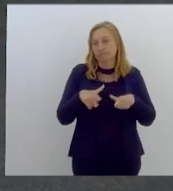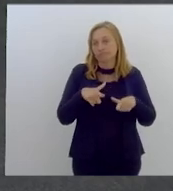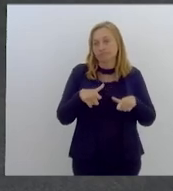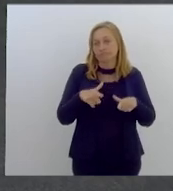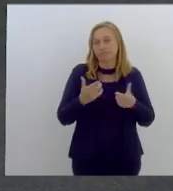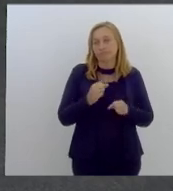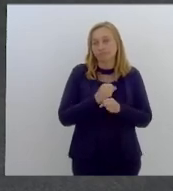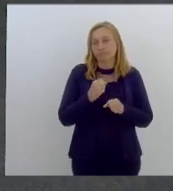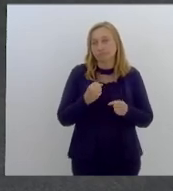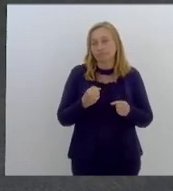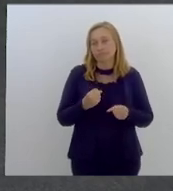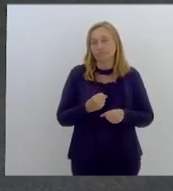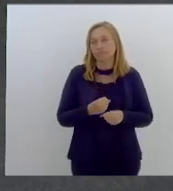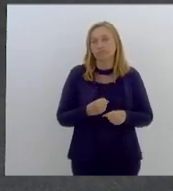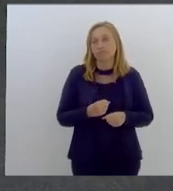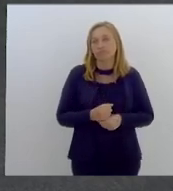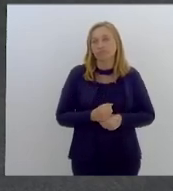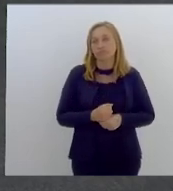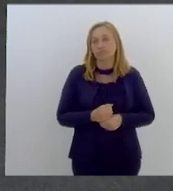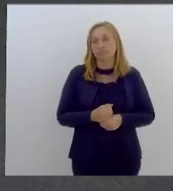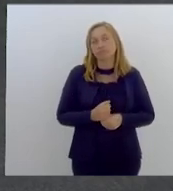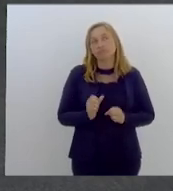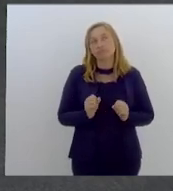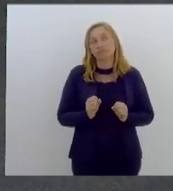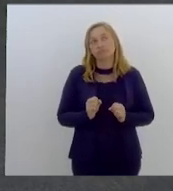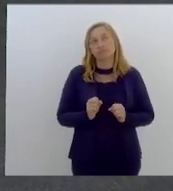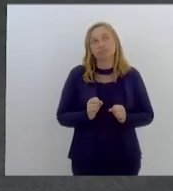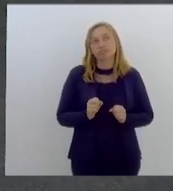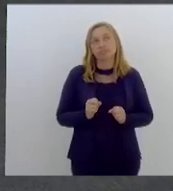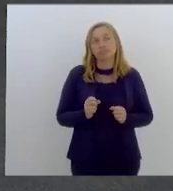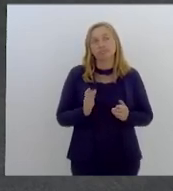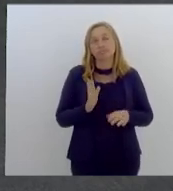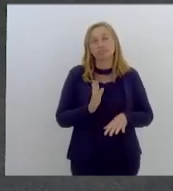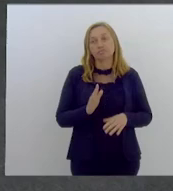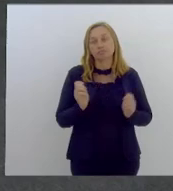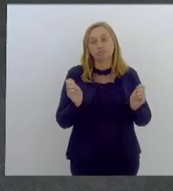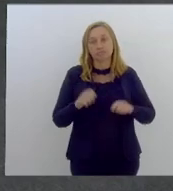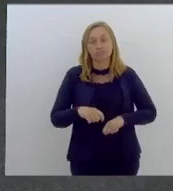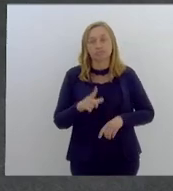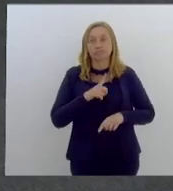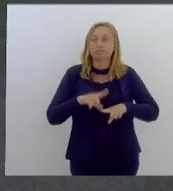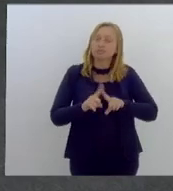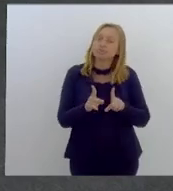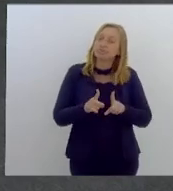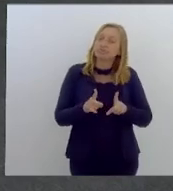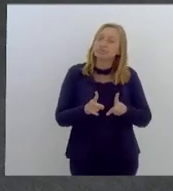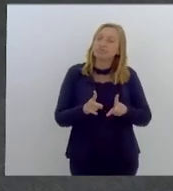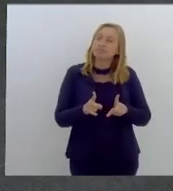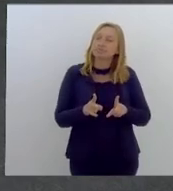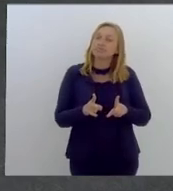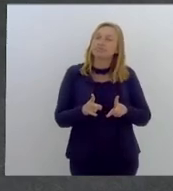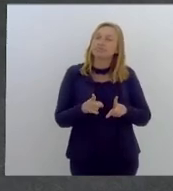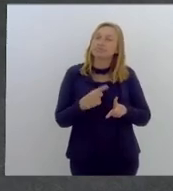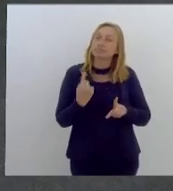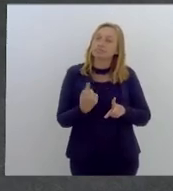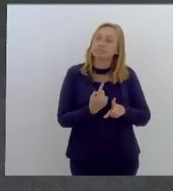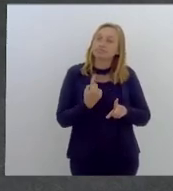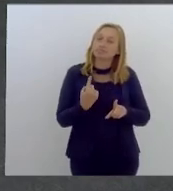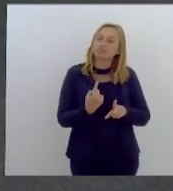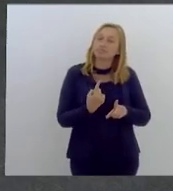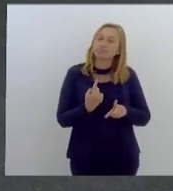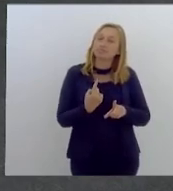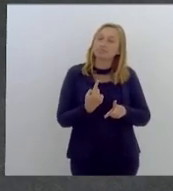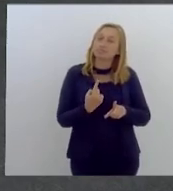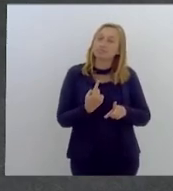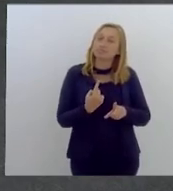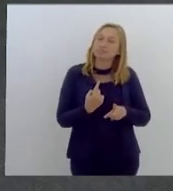muito. Podemos não ser mais os mais competentes, mas garanto que somos aqueles,